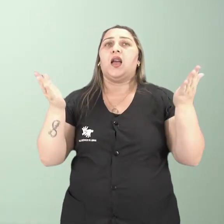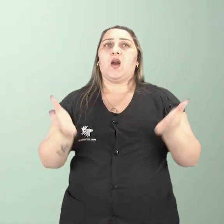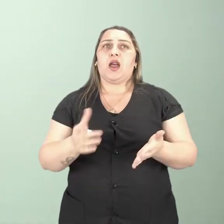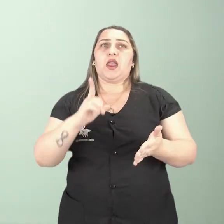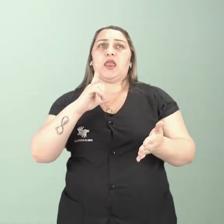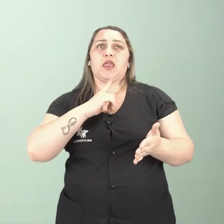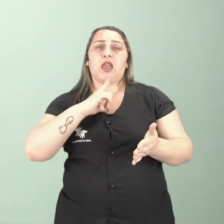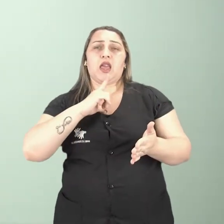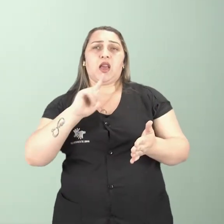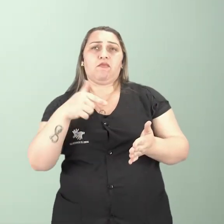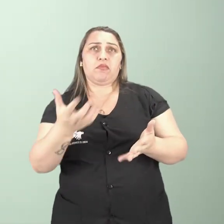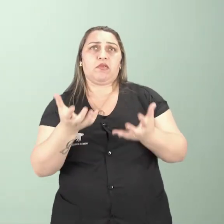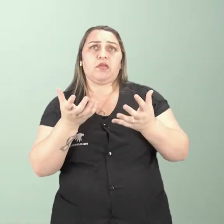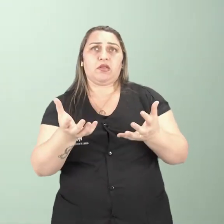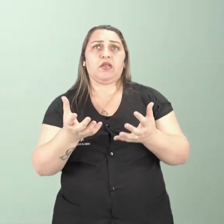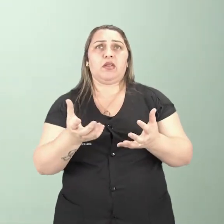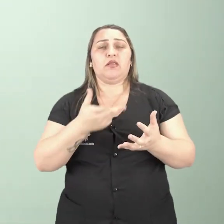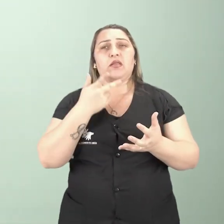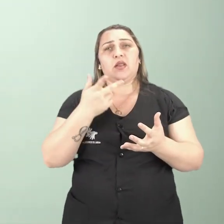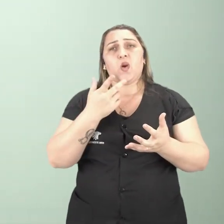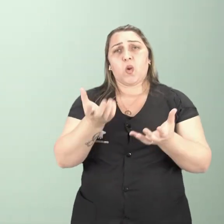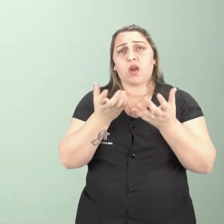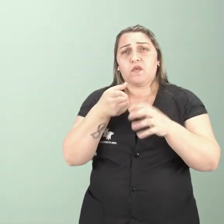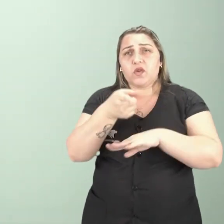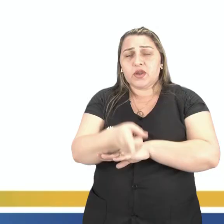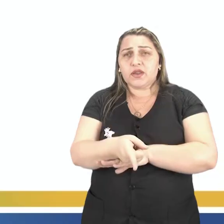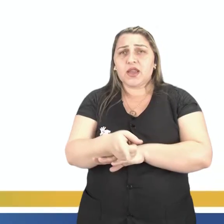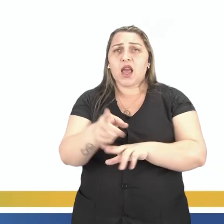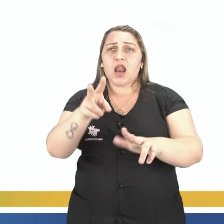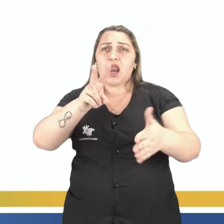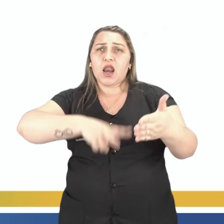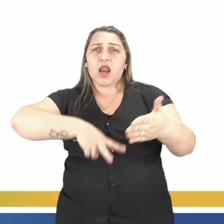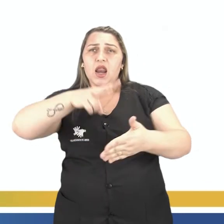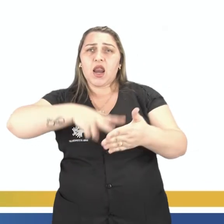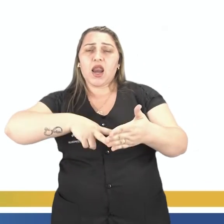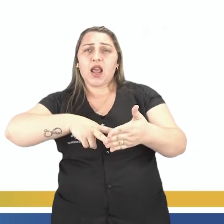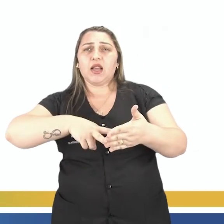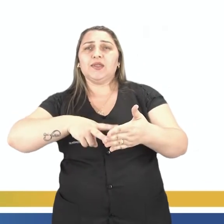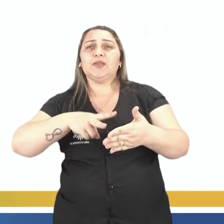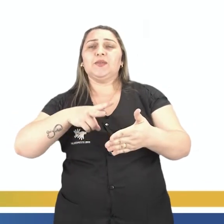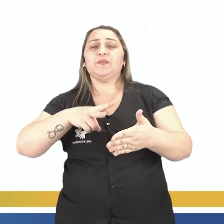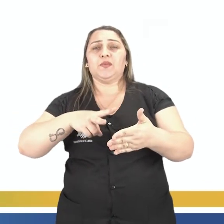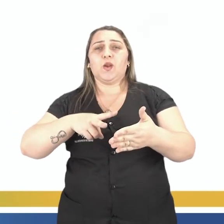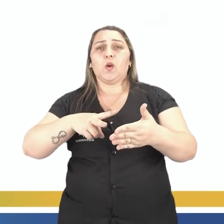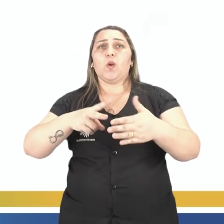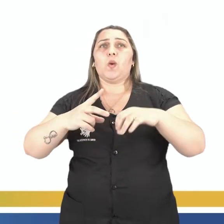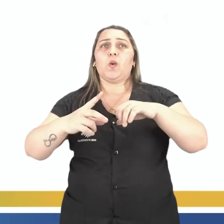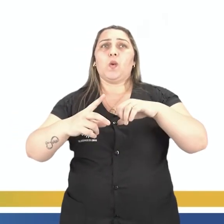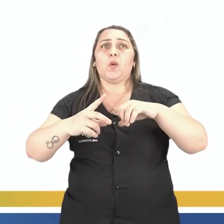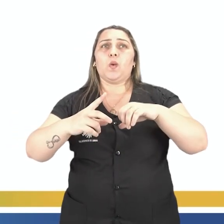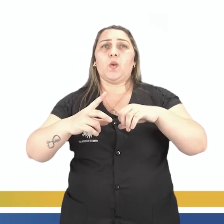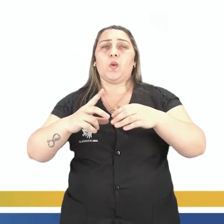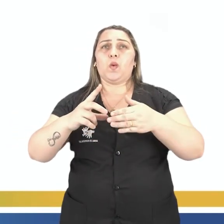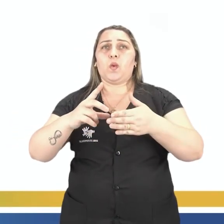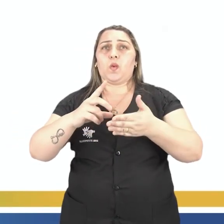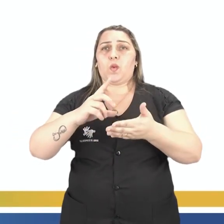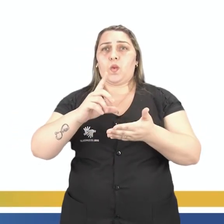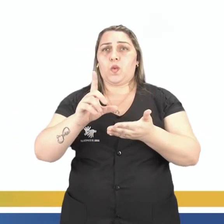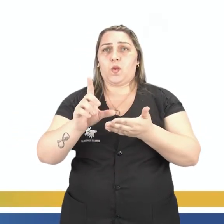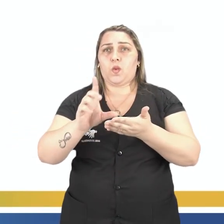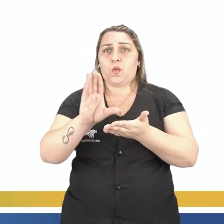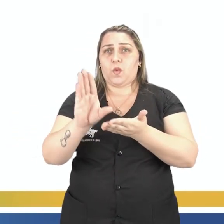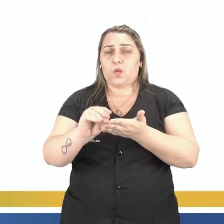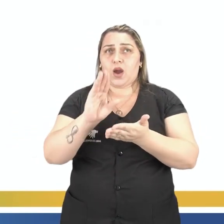tem outra coisa que eu quero dizer. Então, eu queria que vocês lessem com muito carinho o artigo Ideologia e